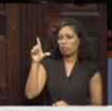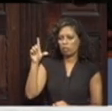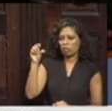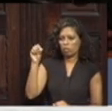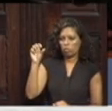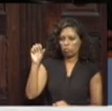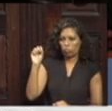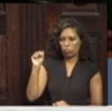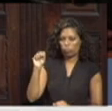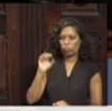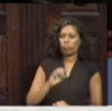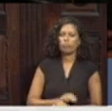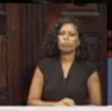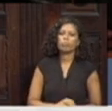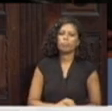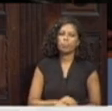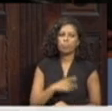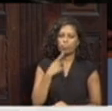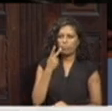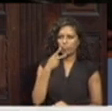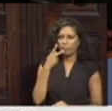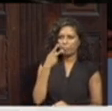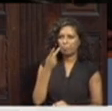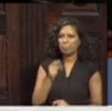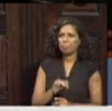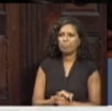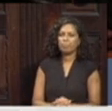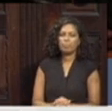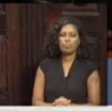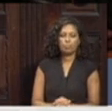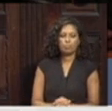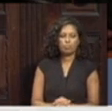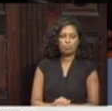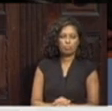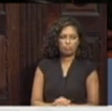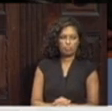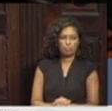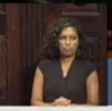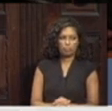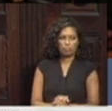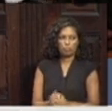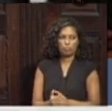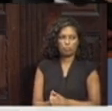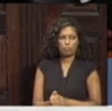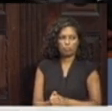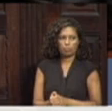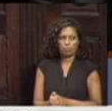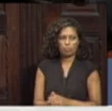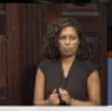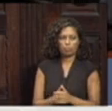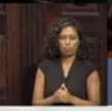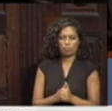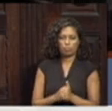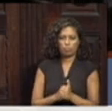a dignidade, a paz das famílias, dos moradores e moradoras de Angra dos Reis. Muito obrigado.